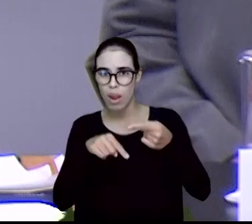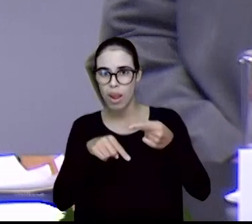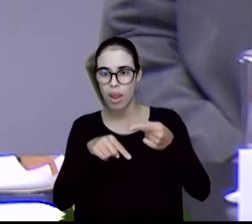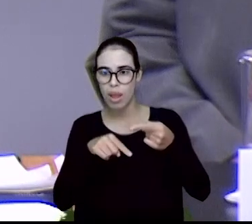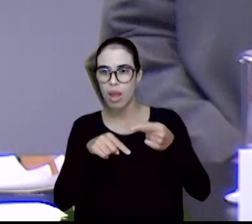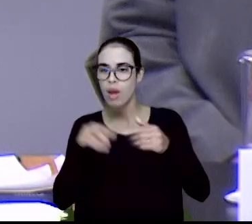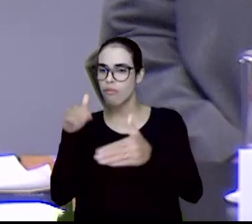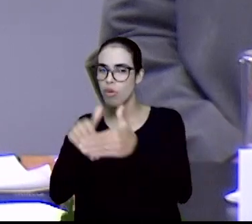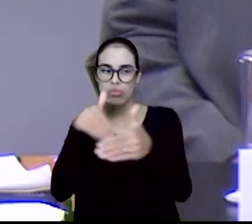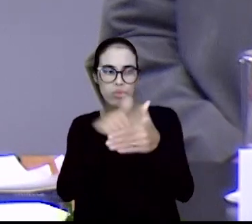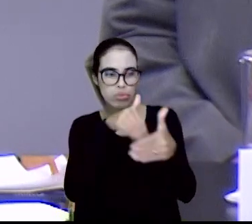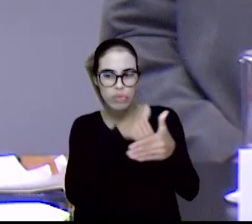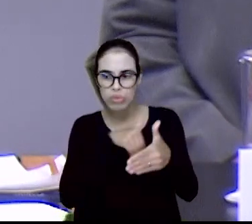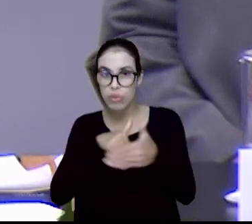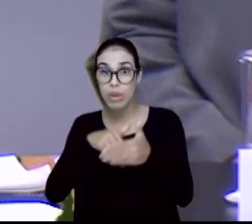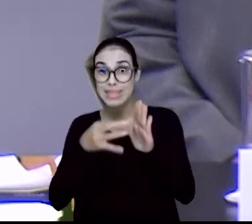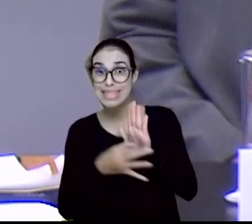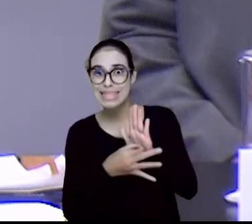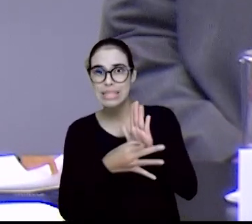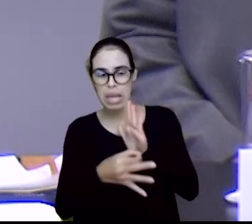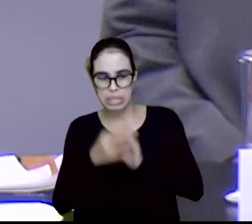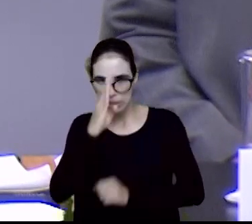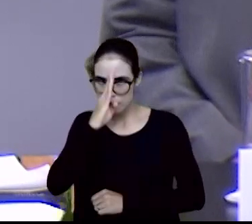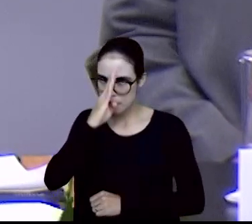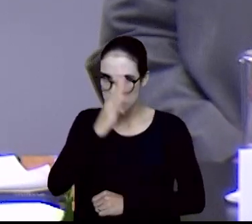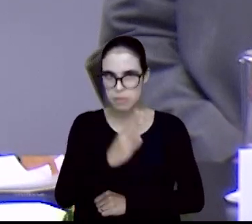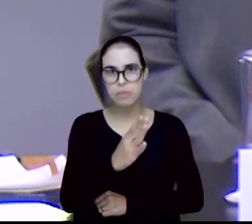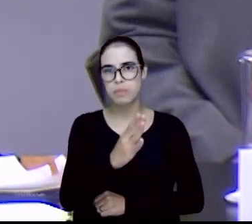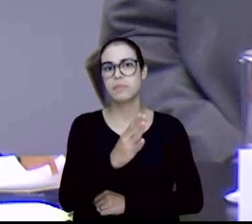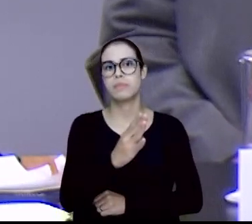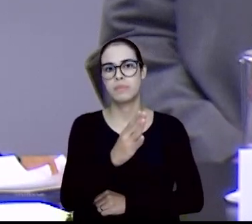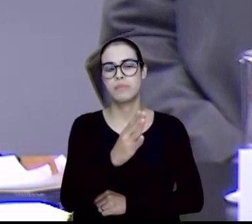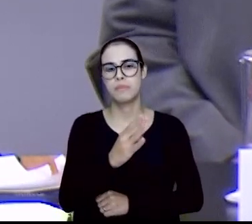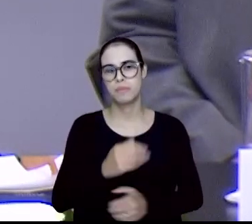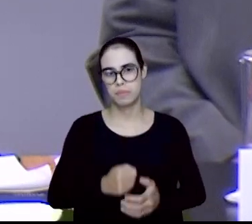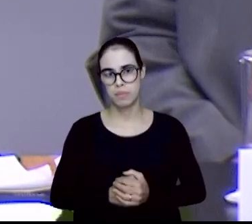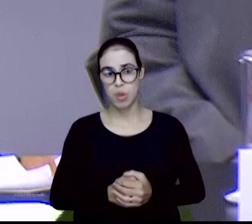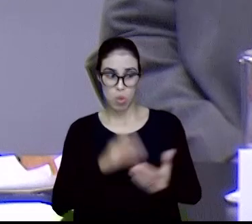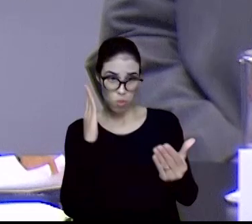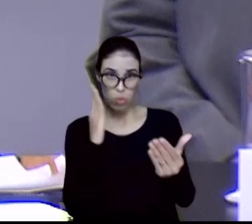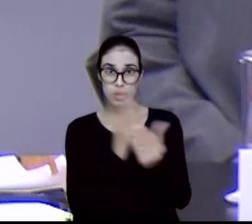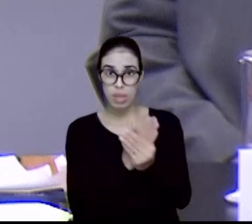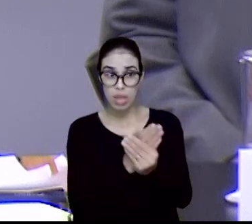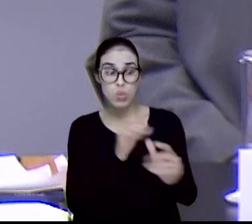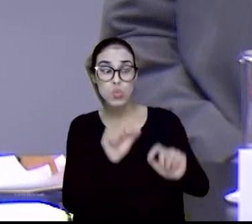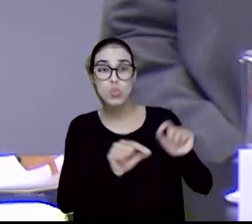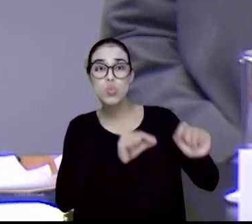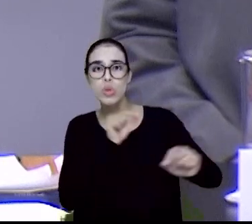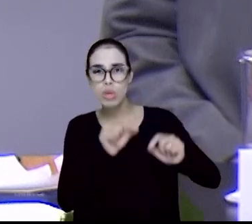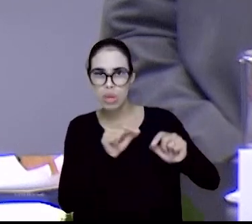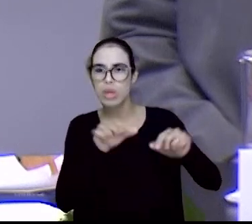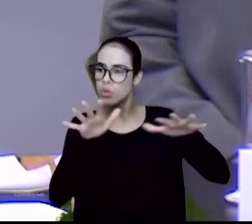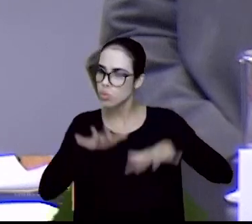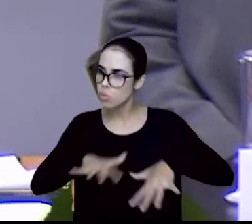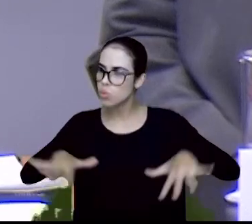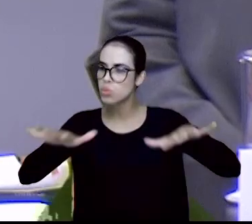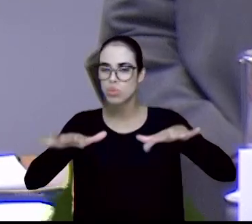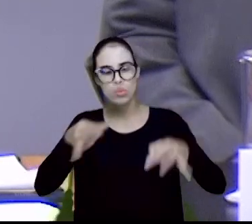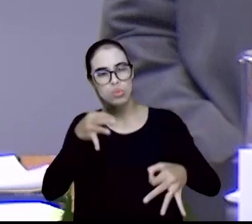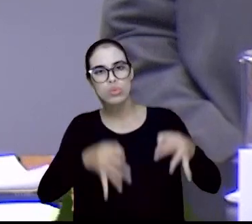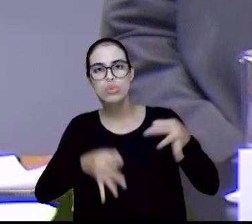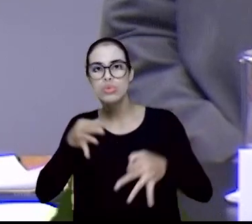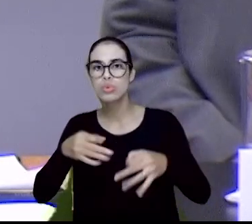tese jurídica ela tem que corresponder ao caso concreto em julgamento. Se a